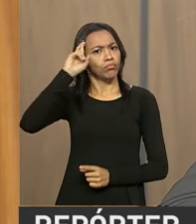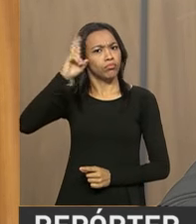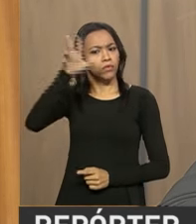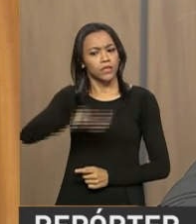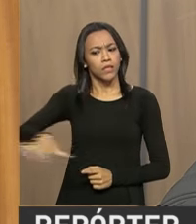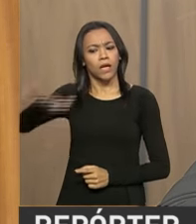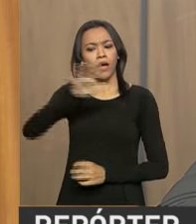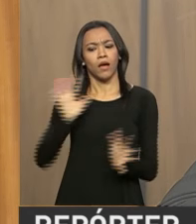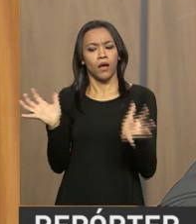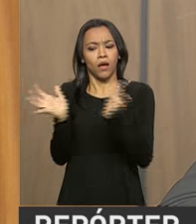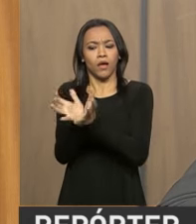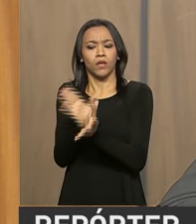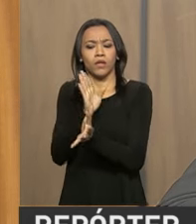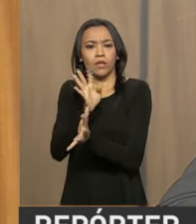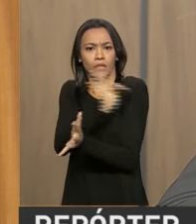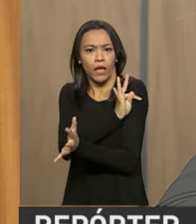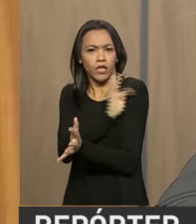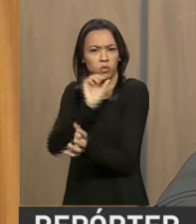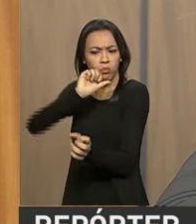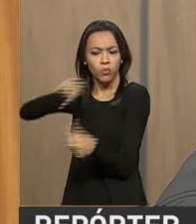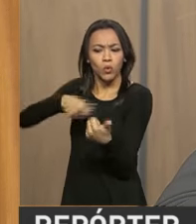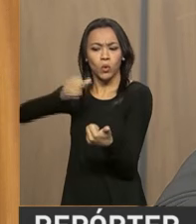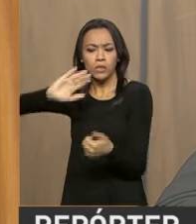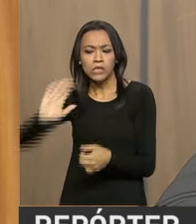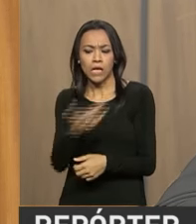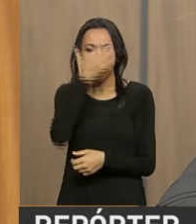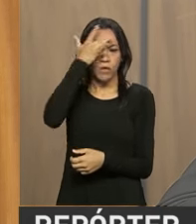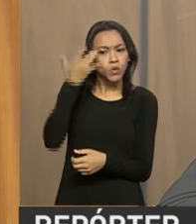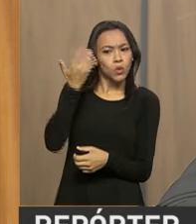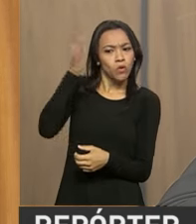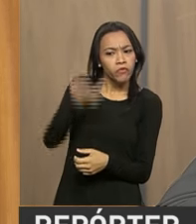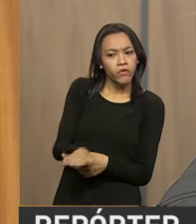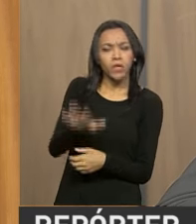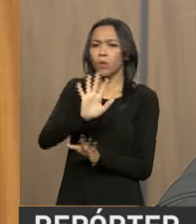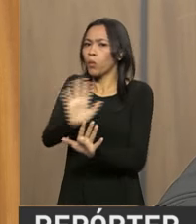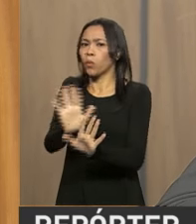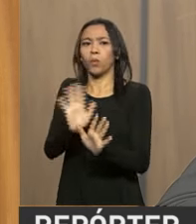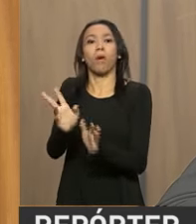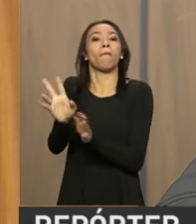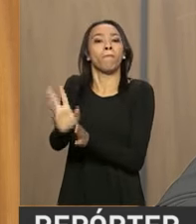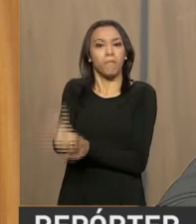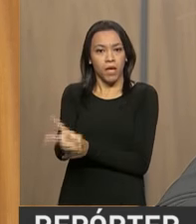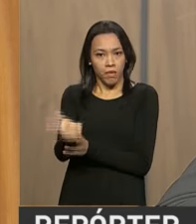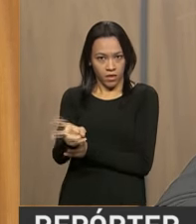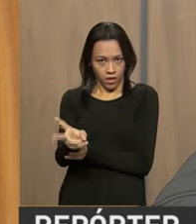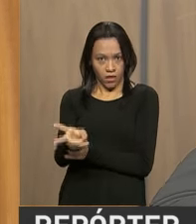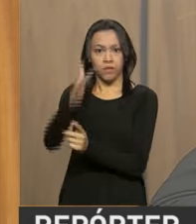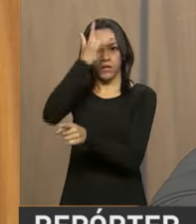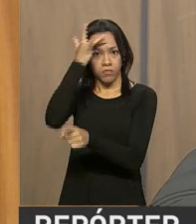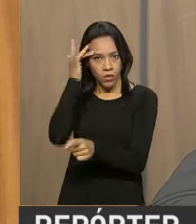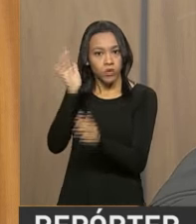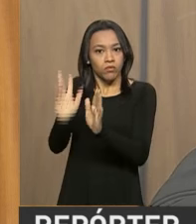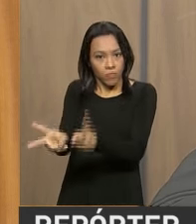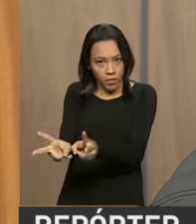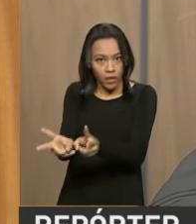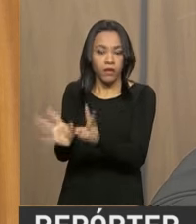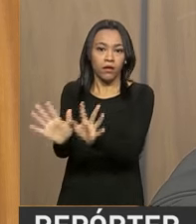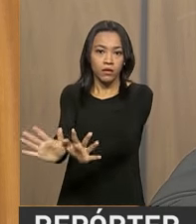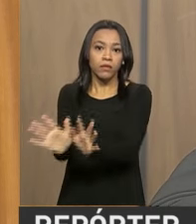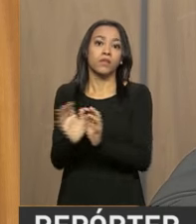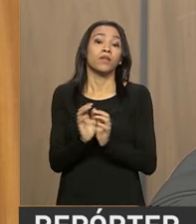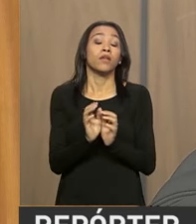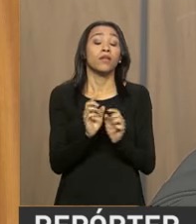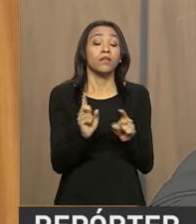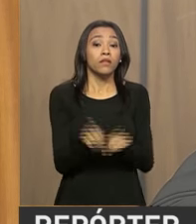há grandes mudanças entre os técnicos que acompanham os projetos. Nós podemos ver hoje